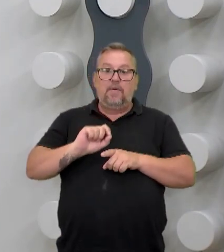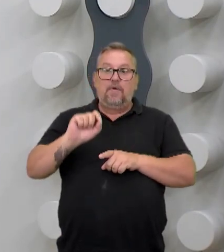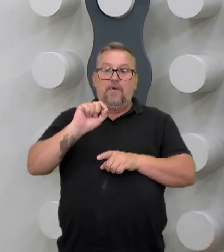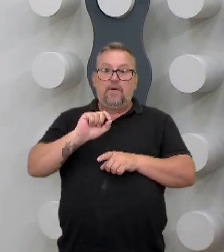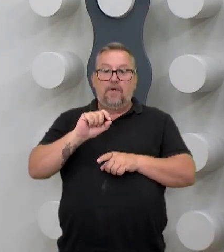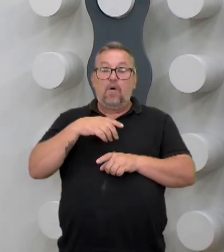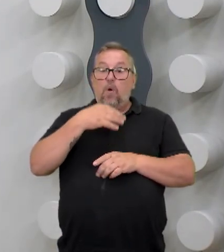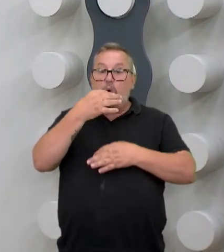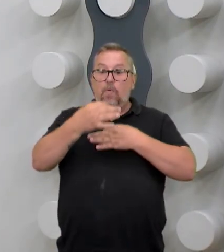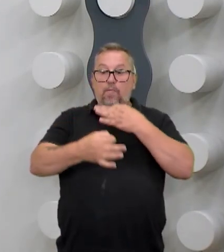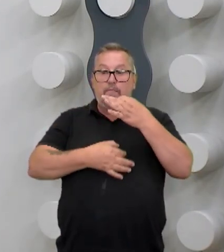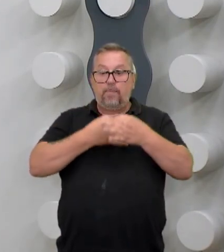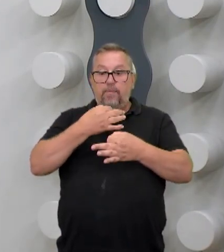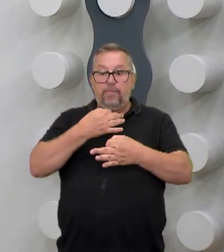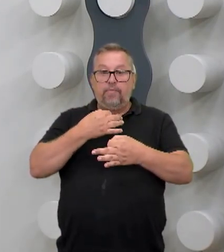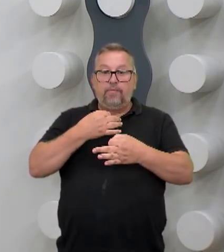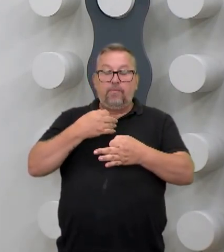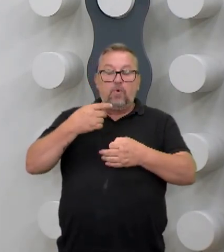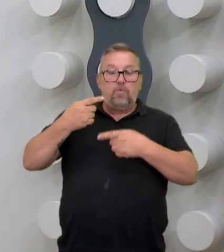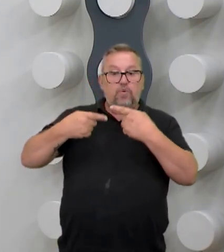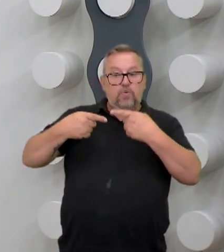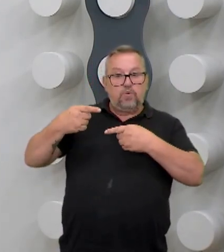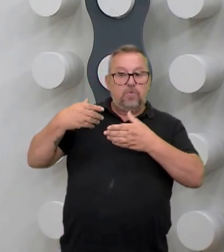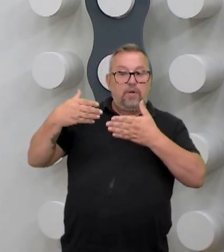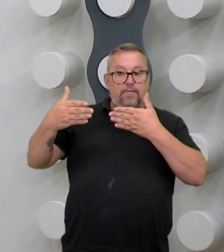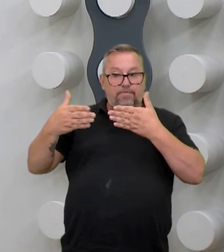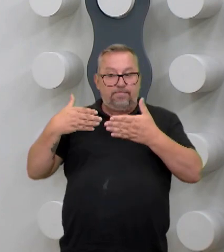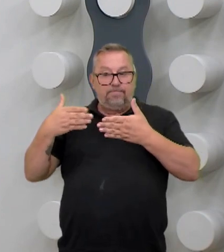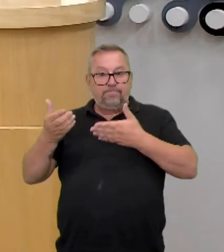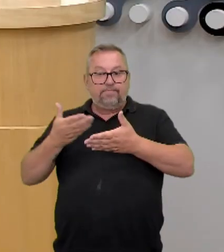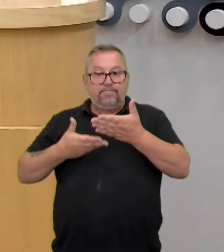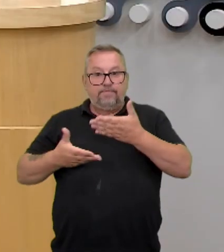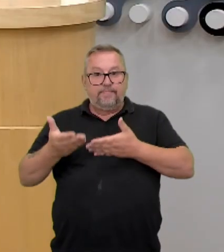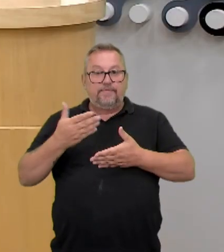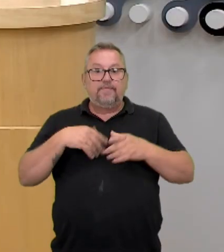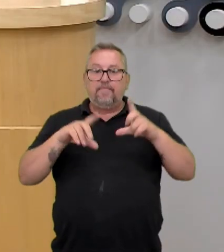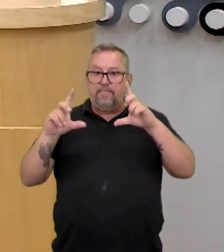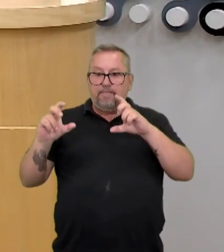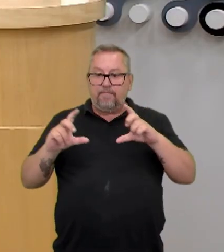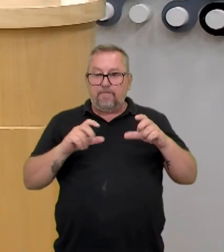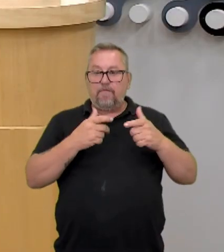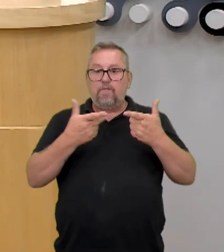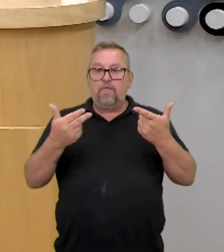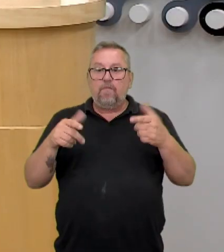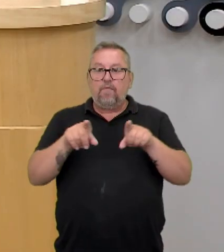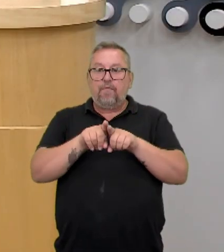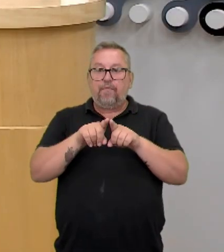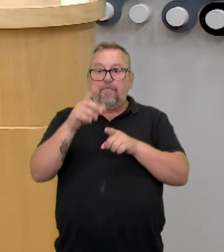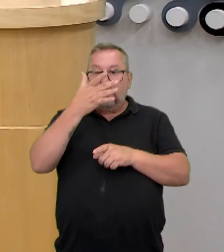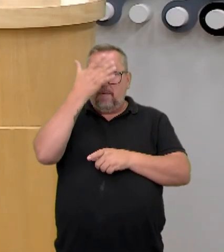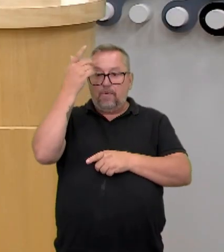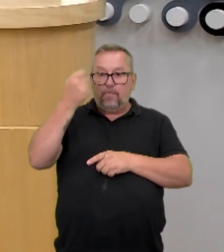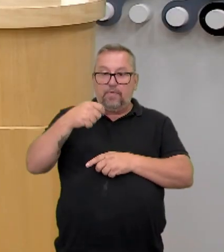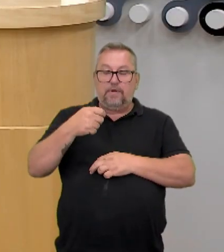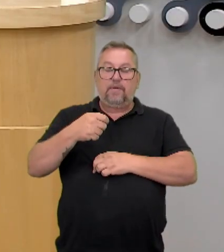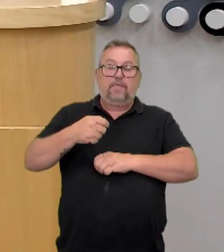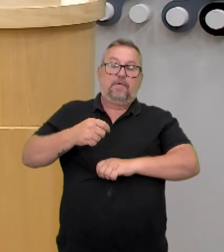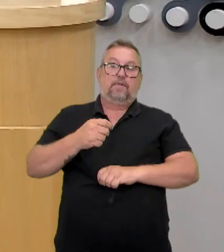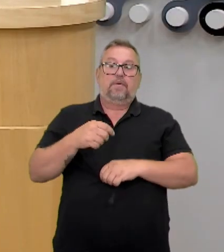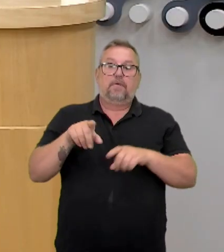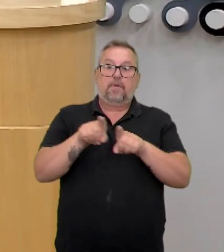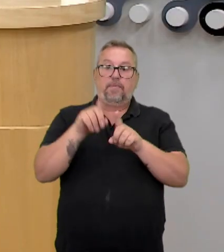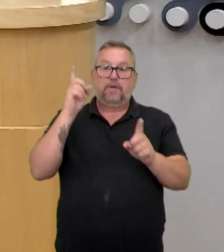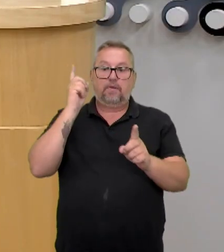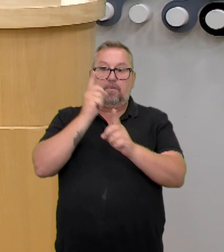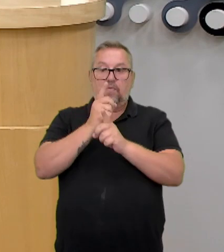as opiniões, né, os debates. Exato, e tem que ter, né? E tem que ter, porque as pessoas precisam encontrar pontos